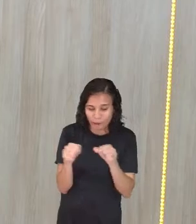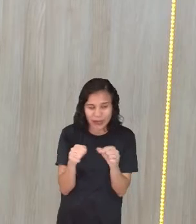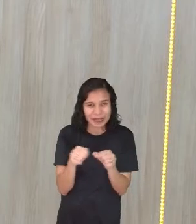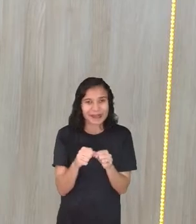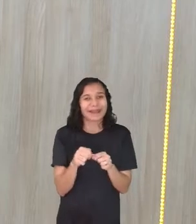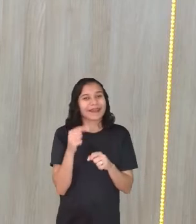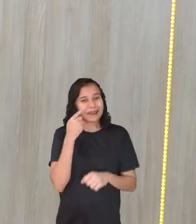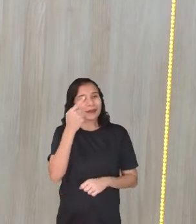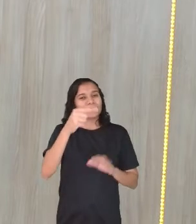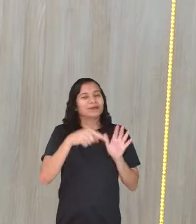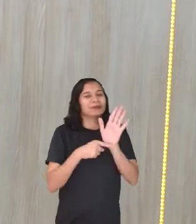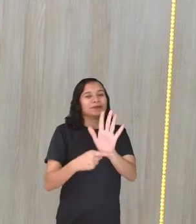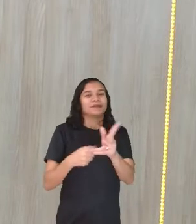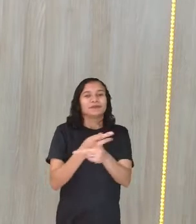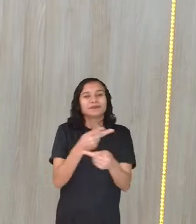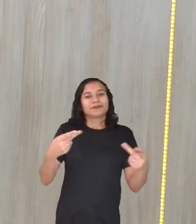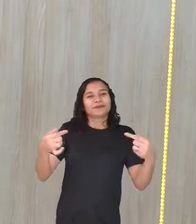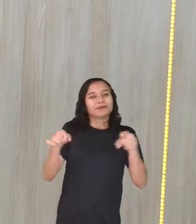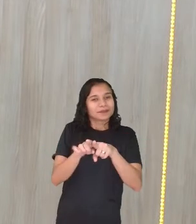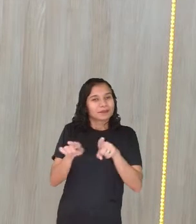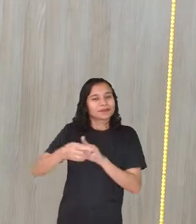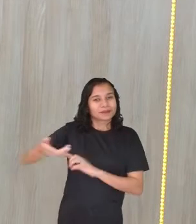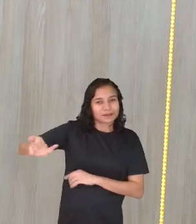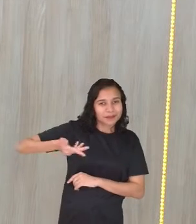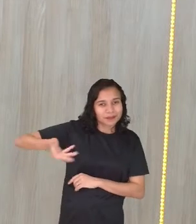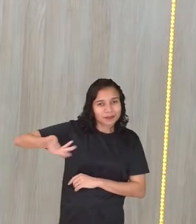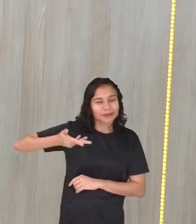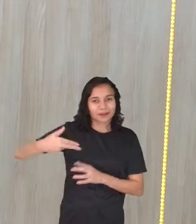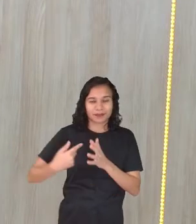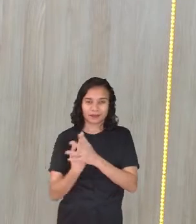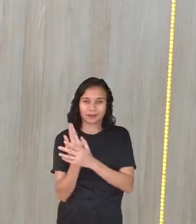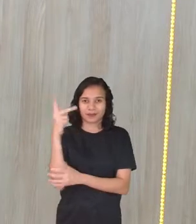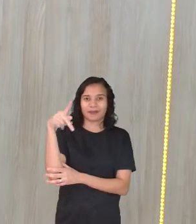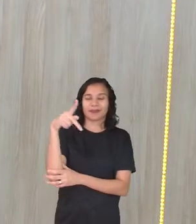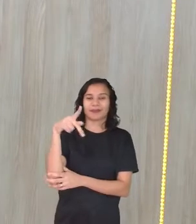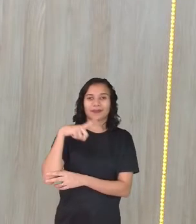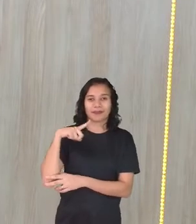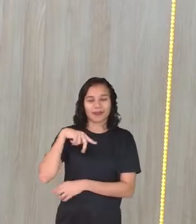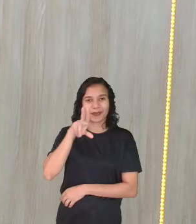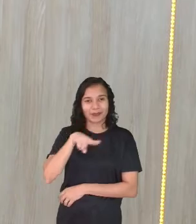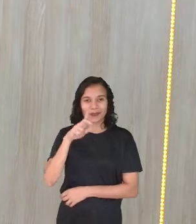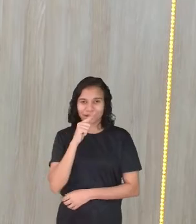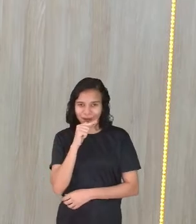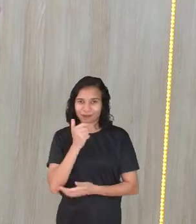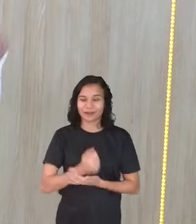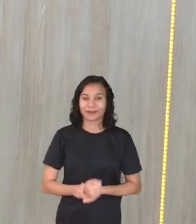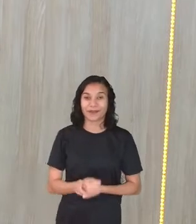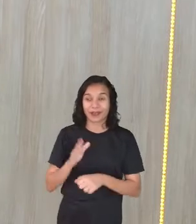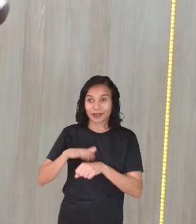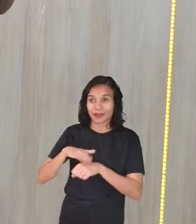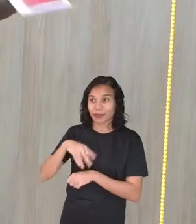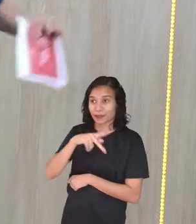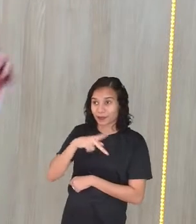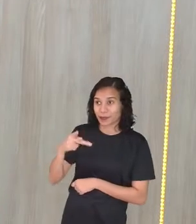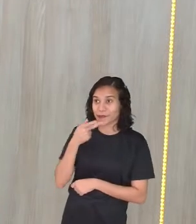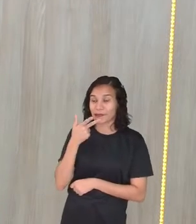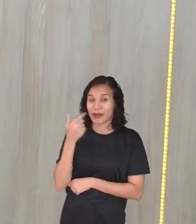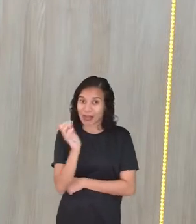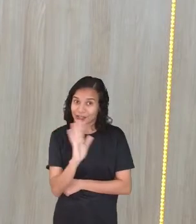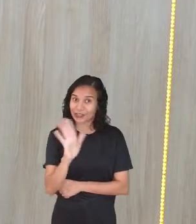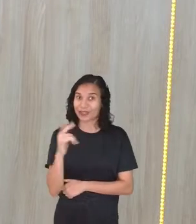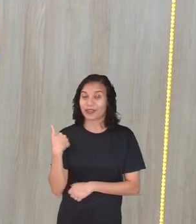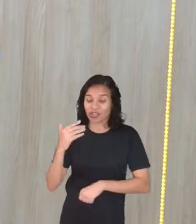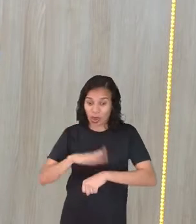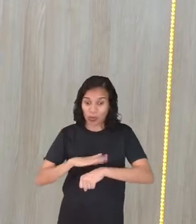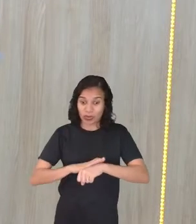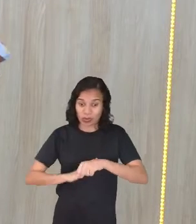Eu vou ajudar vocês a também produzirem plantinhas cultivadas na água. Eu vou chamar a professora Cláudia para se despedir, que a gente já